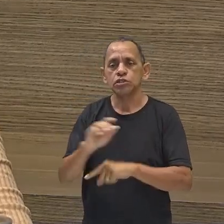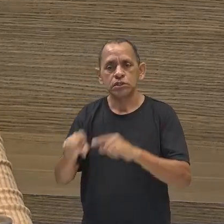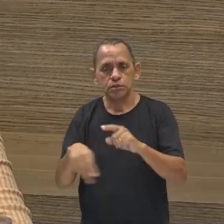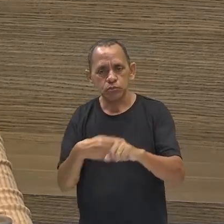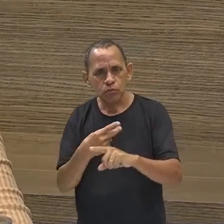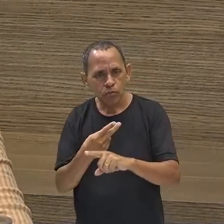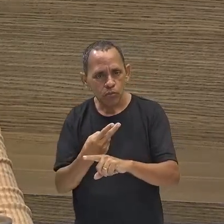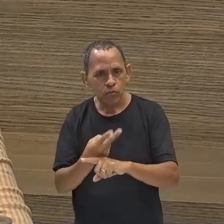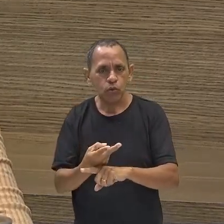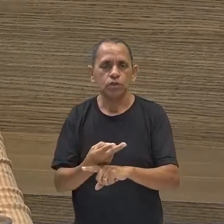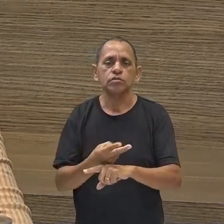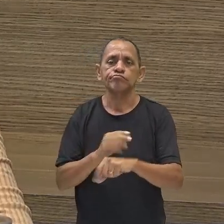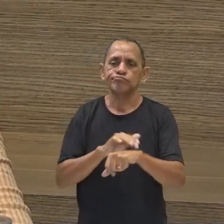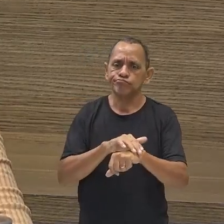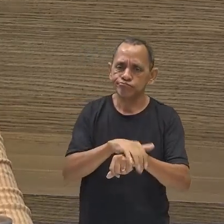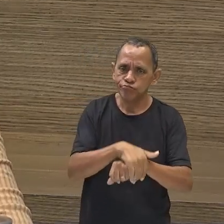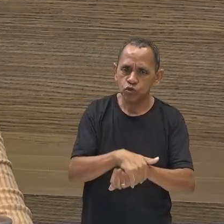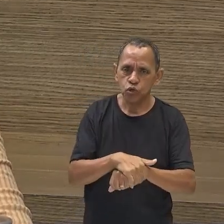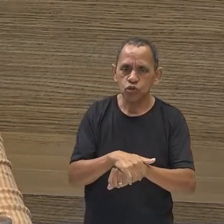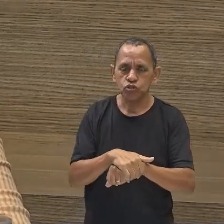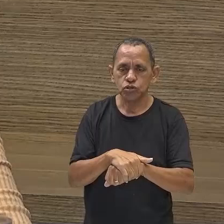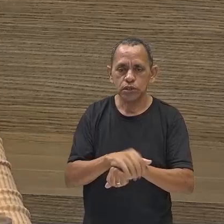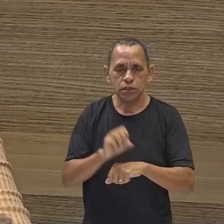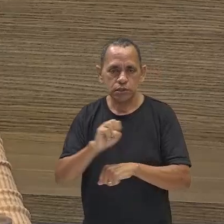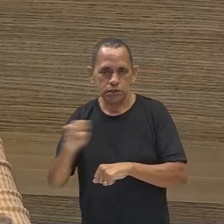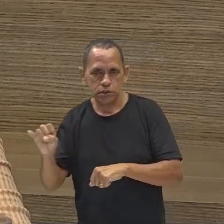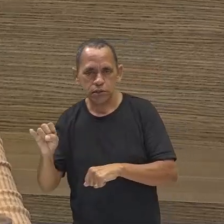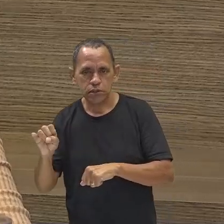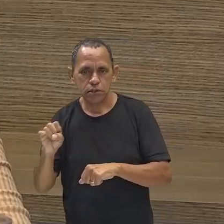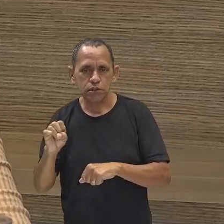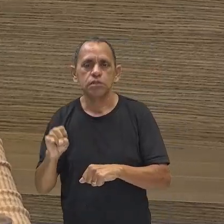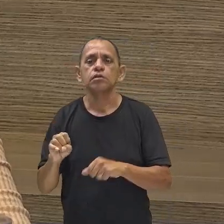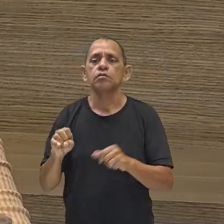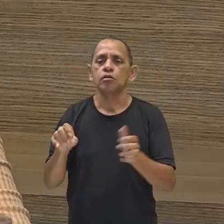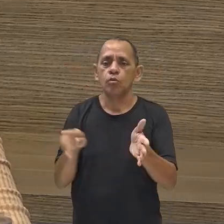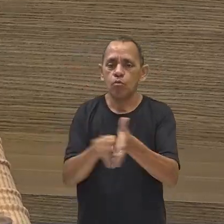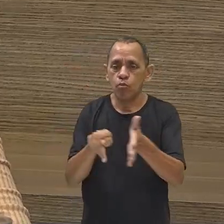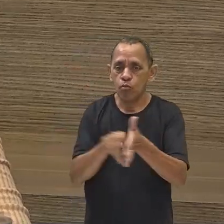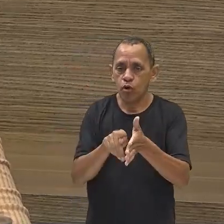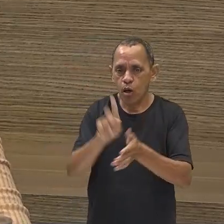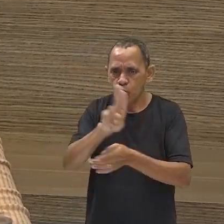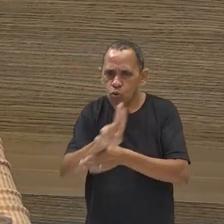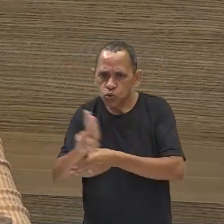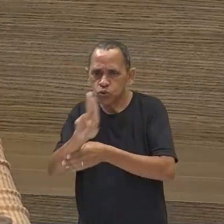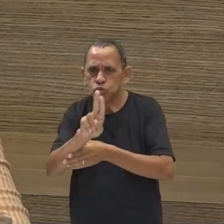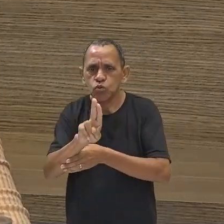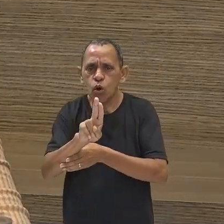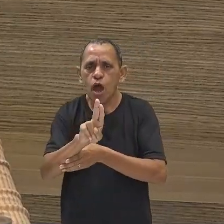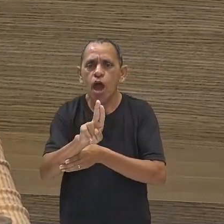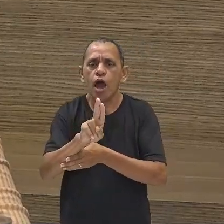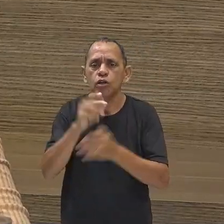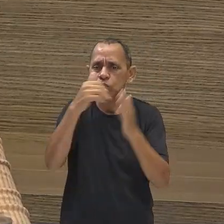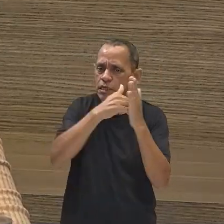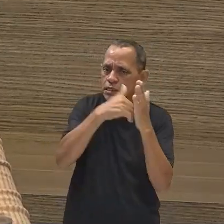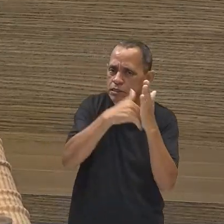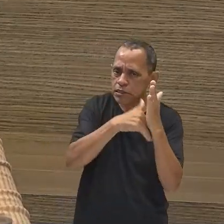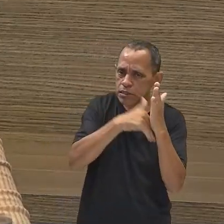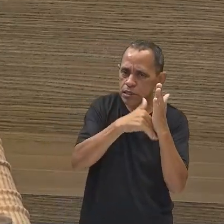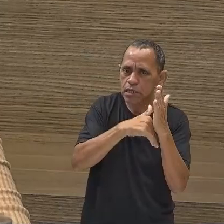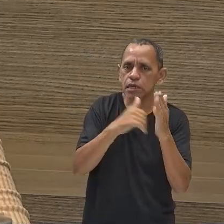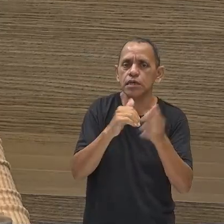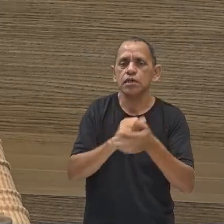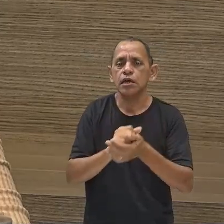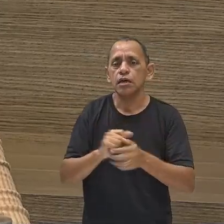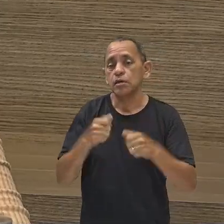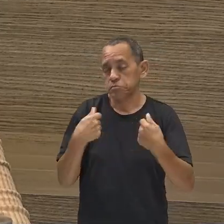quando ele logar, ele já vai logar nesse canal. Então, ele precisa desmarcar, tá? Ou então, ele tem que ir lá na lista de usuário, clicar em cima